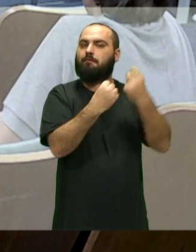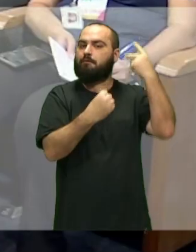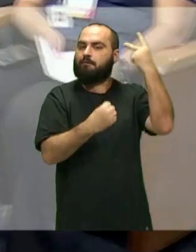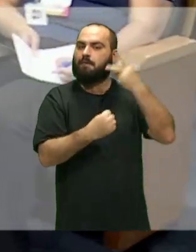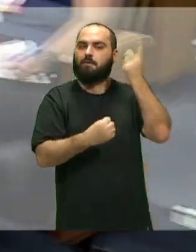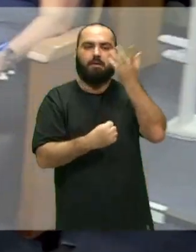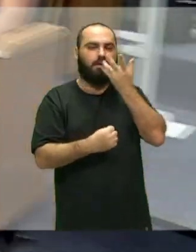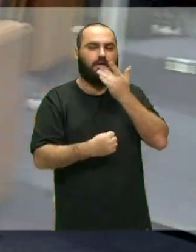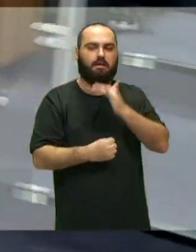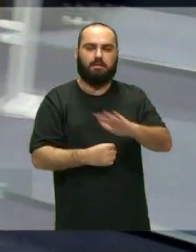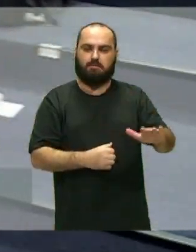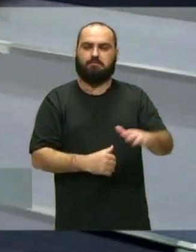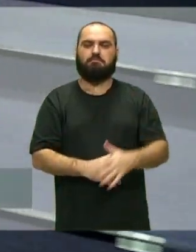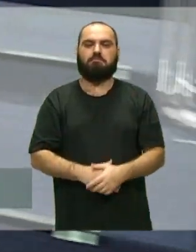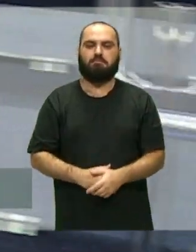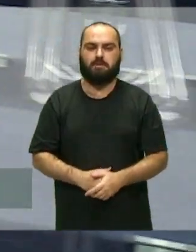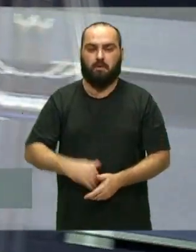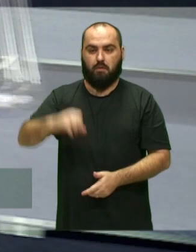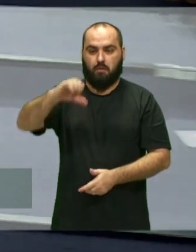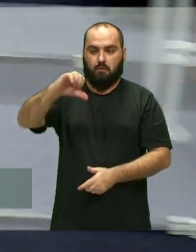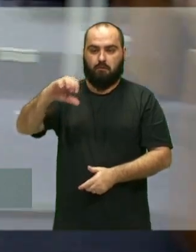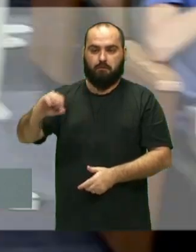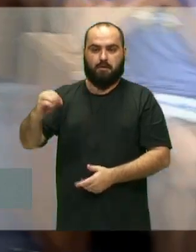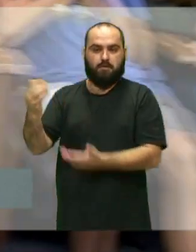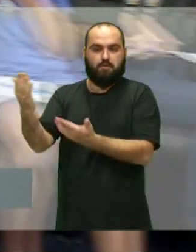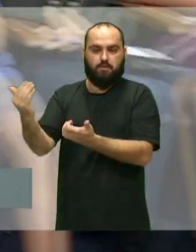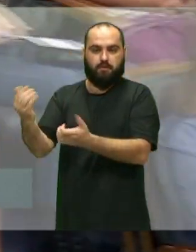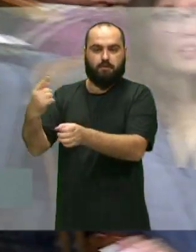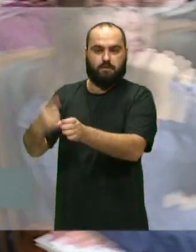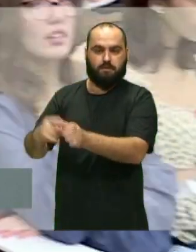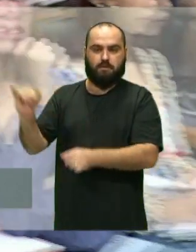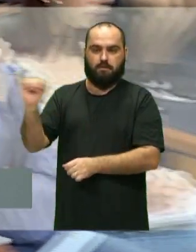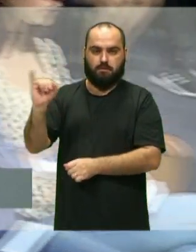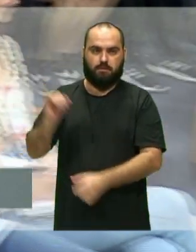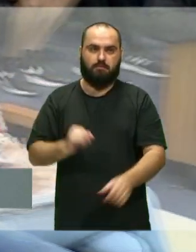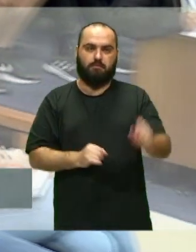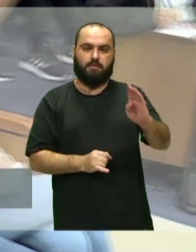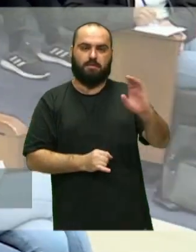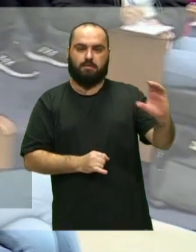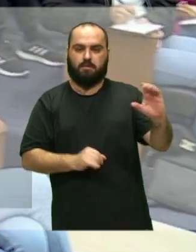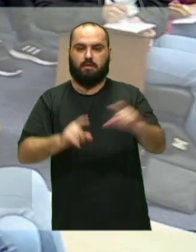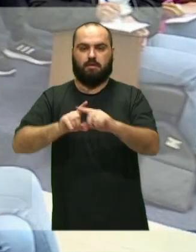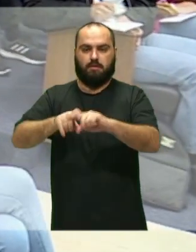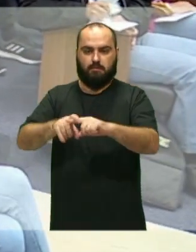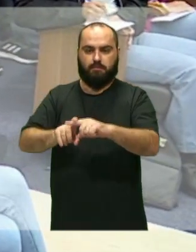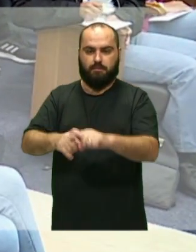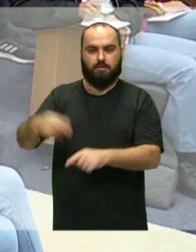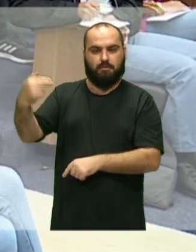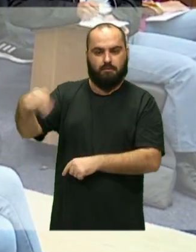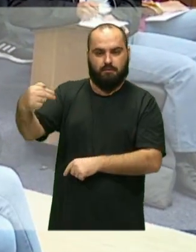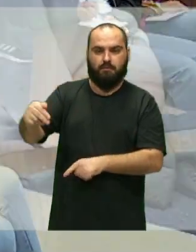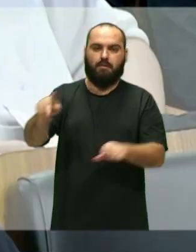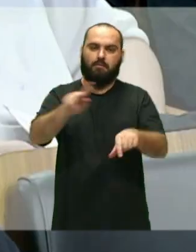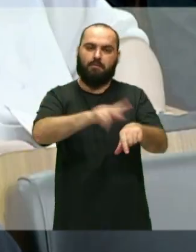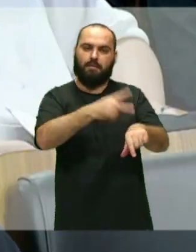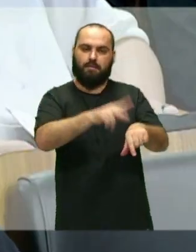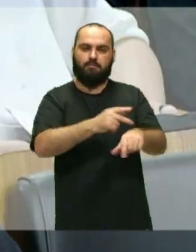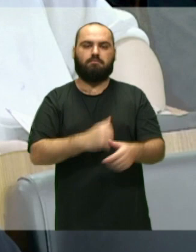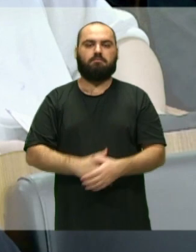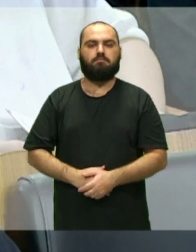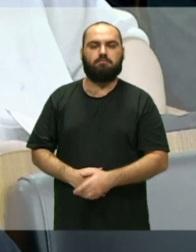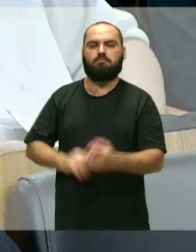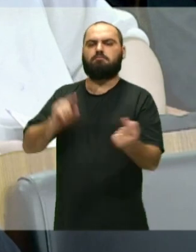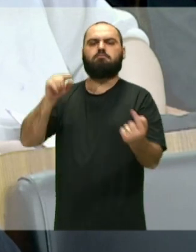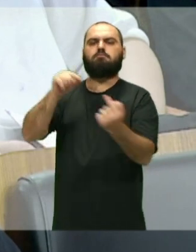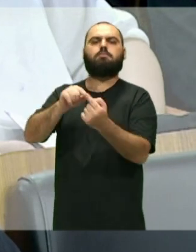Mirim foram 90 adolescentes da cidade de Itajaí Balneário Camboriú Itapema Navegantes e Penha a intenção